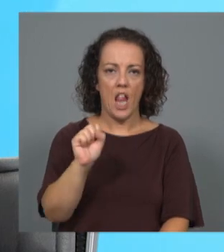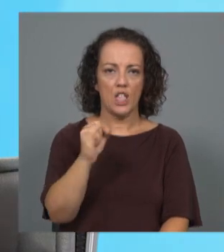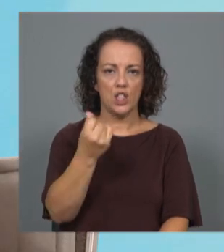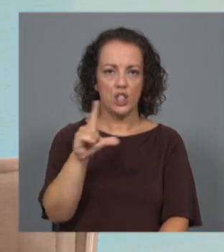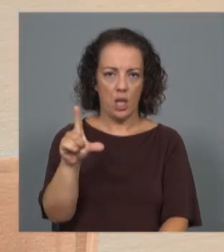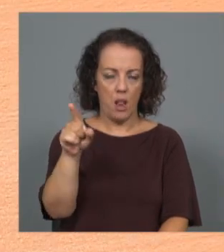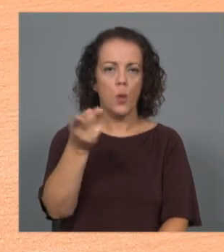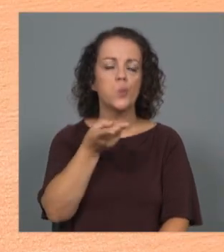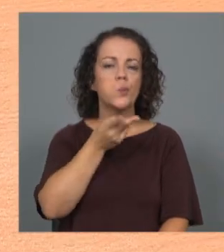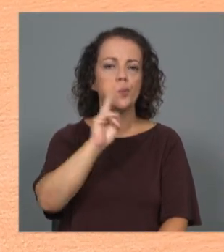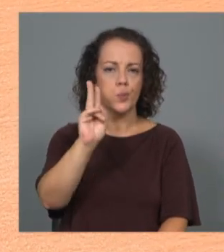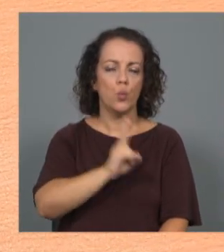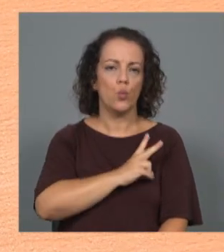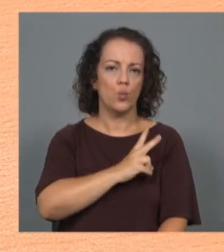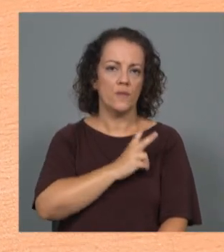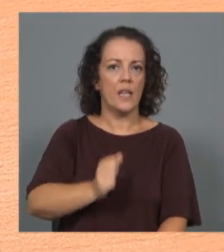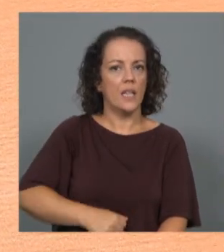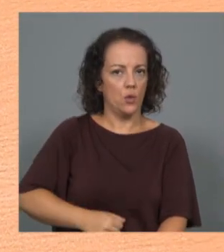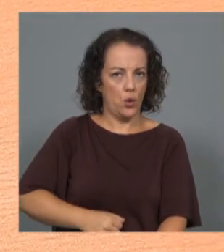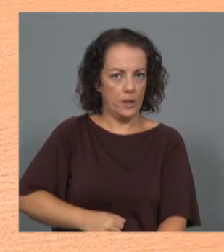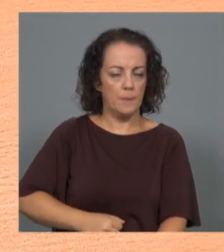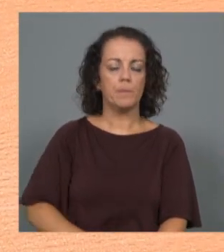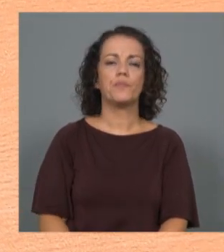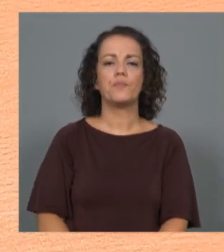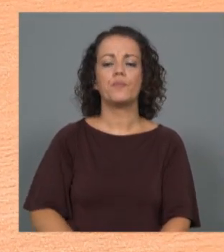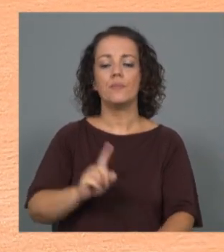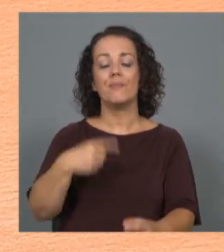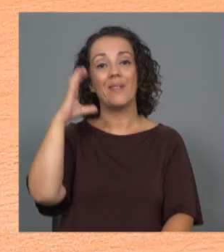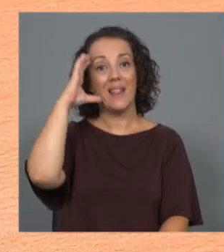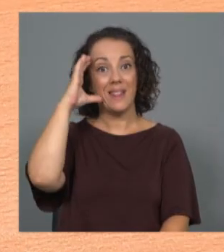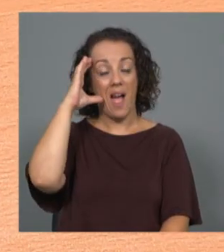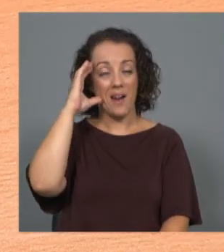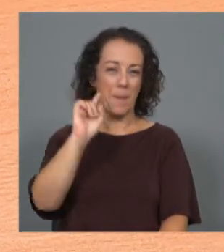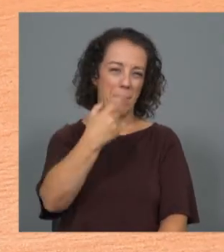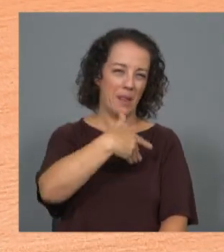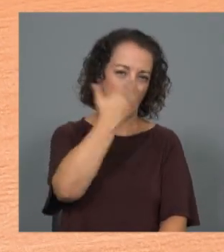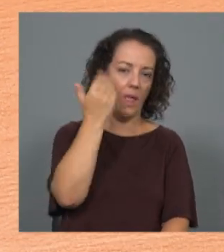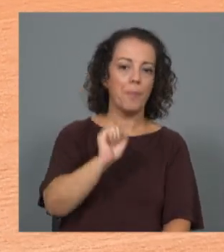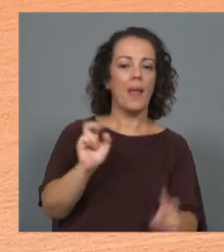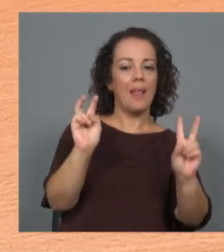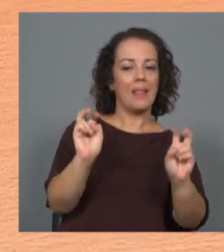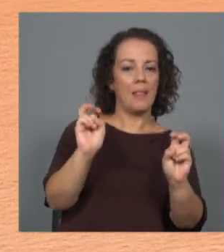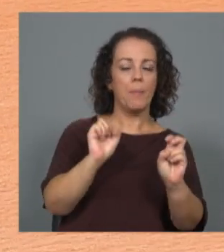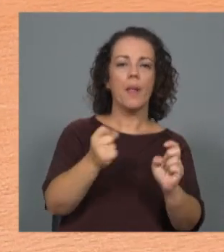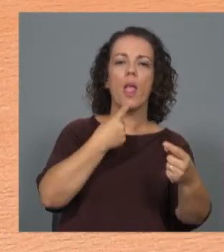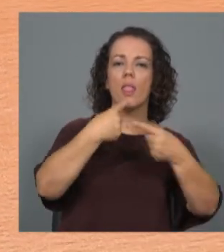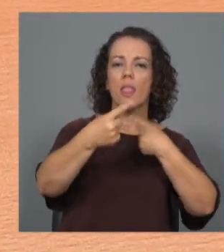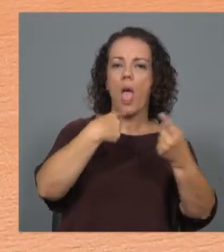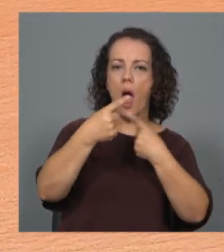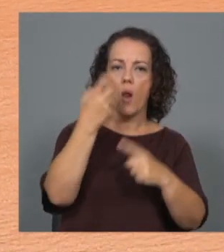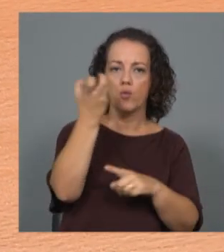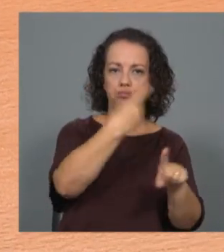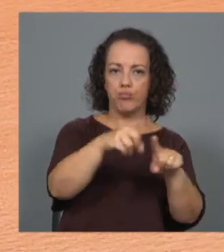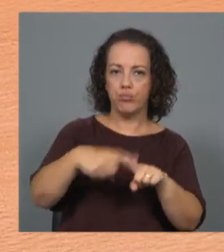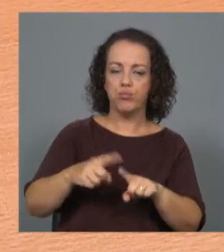reitora da Universidade Católica. E depois, na tarde do primeiro dia, temos o primeiro painel de diálogo interreligioso, perspectivas